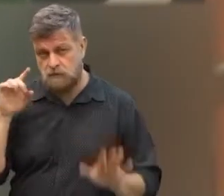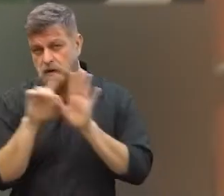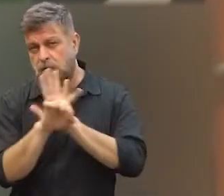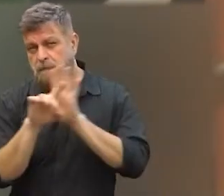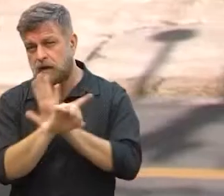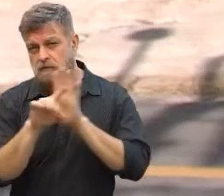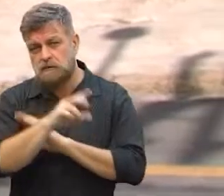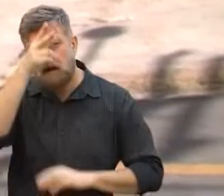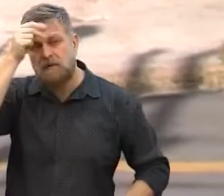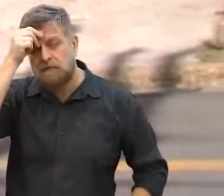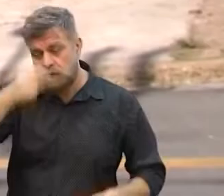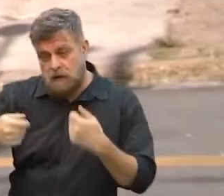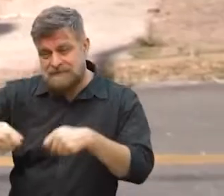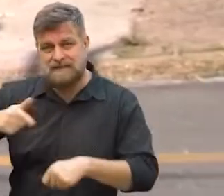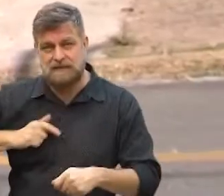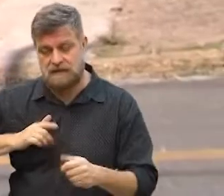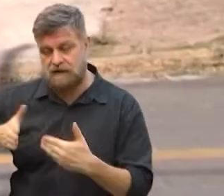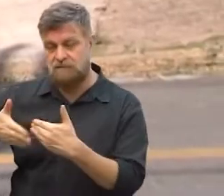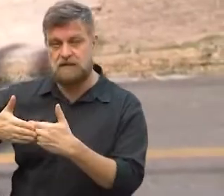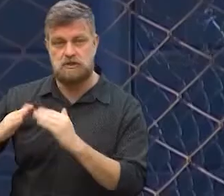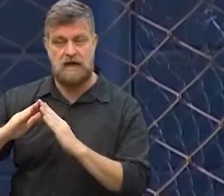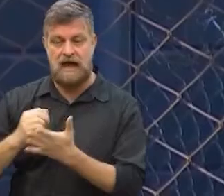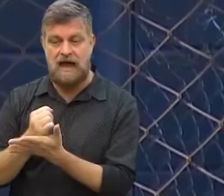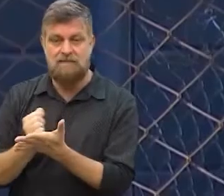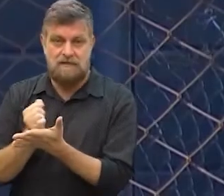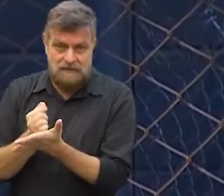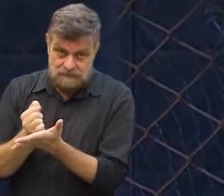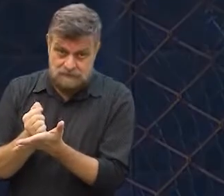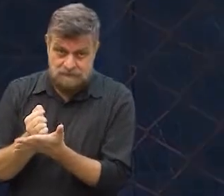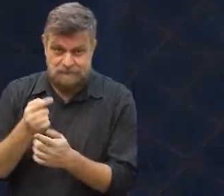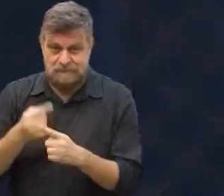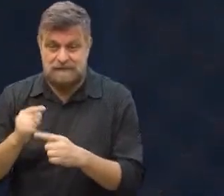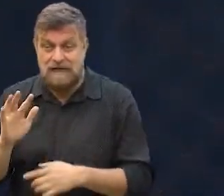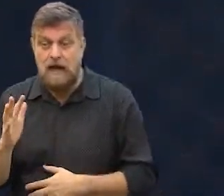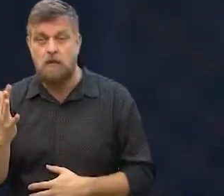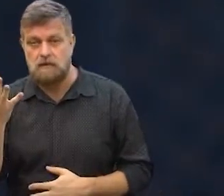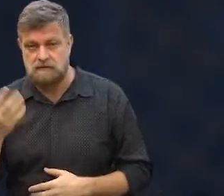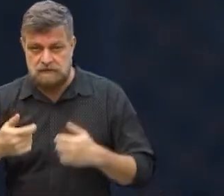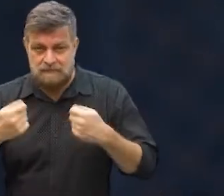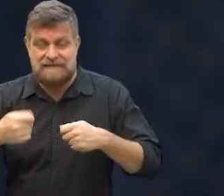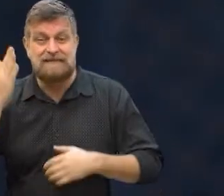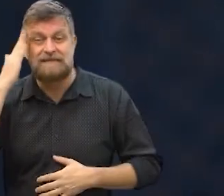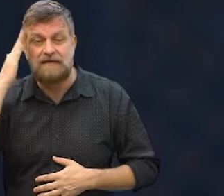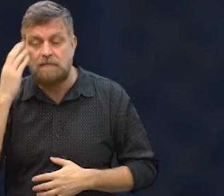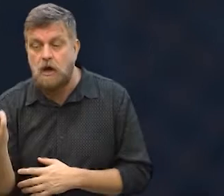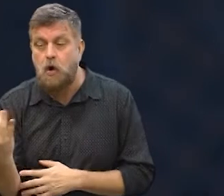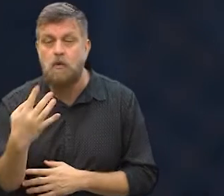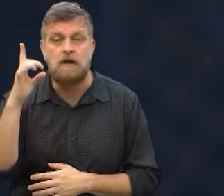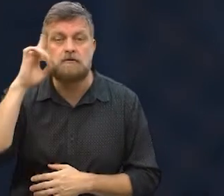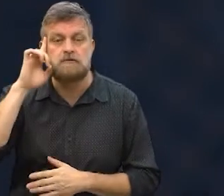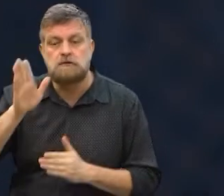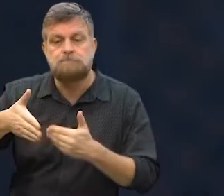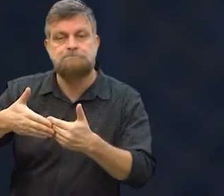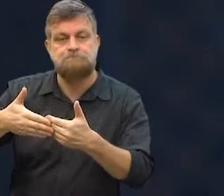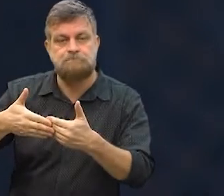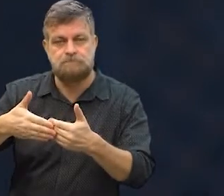questiona o executivo se será necessário interditar a farmácia do centro de saúde. Caso isso aconteça, ele pretende saber quantos dias vai durar